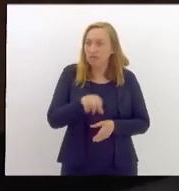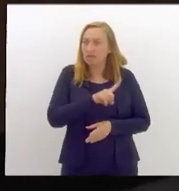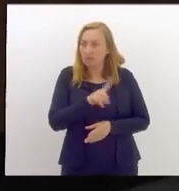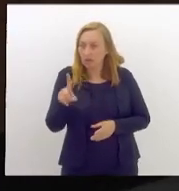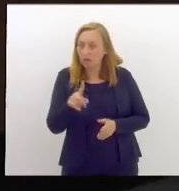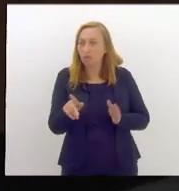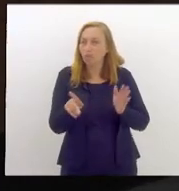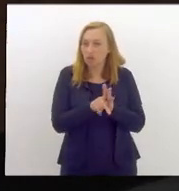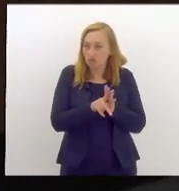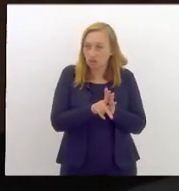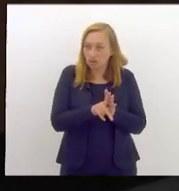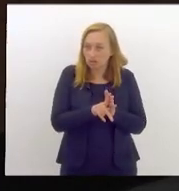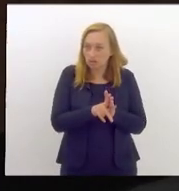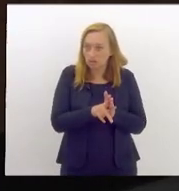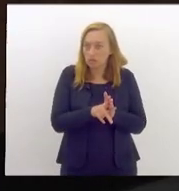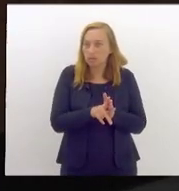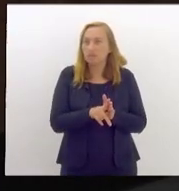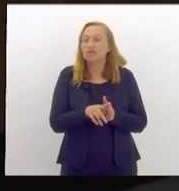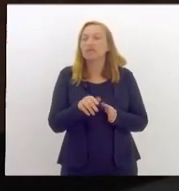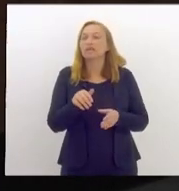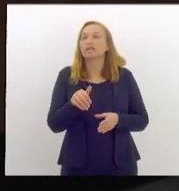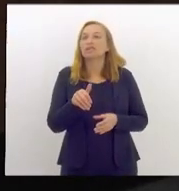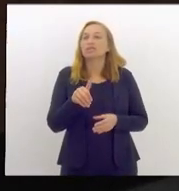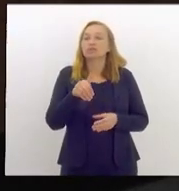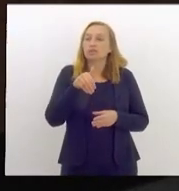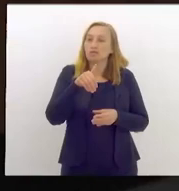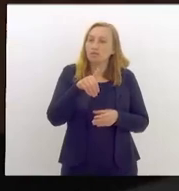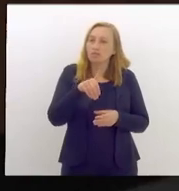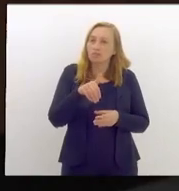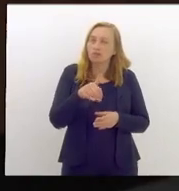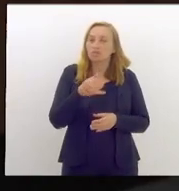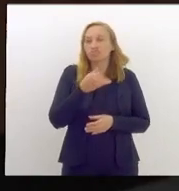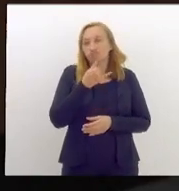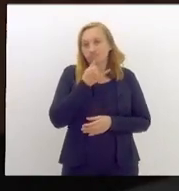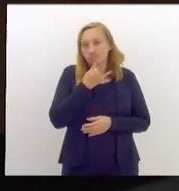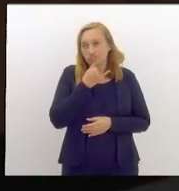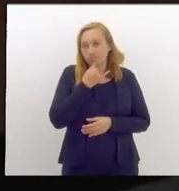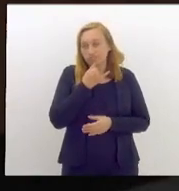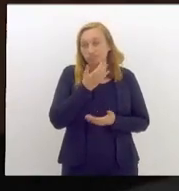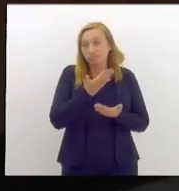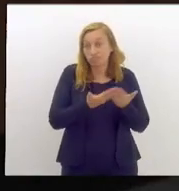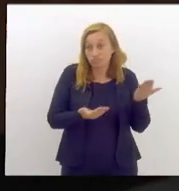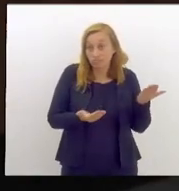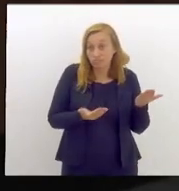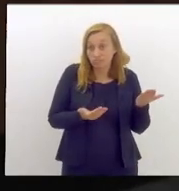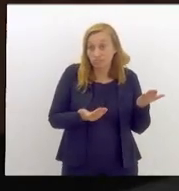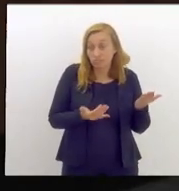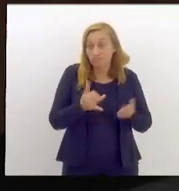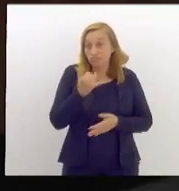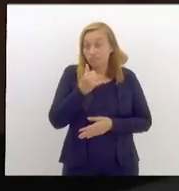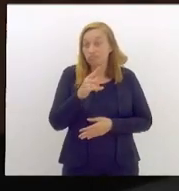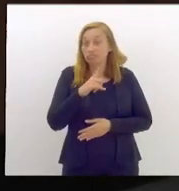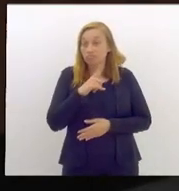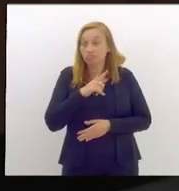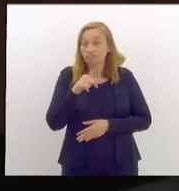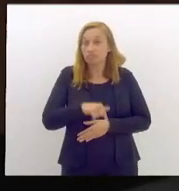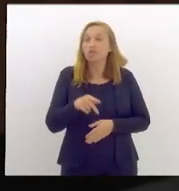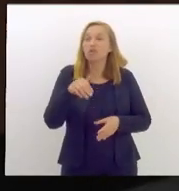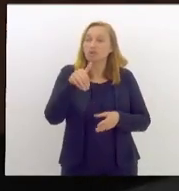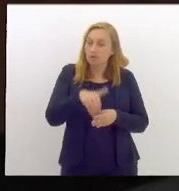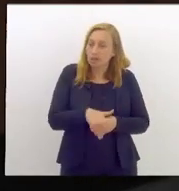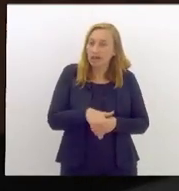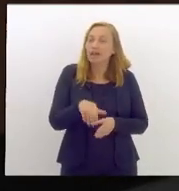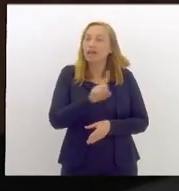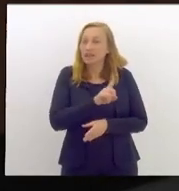ao projeto tá e vou lamentar esse essa perda de energia que a gente está tendo aqui e vou estar